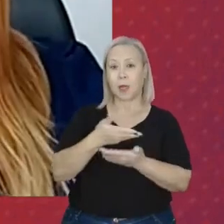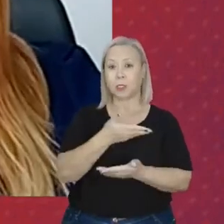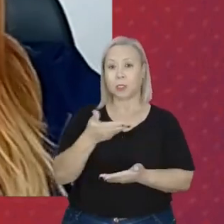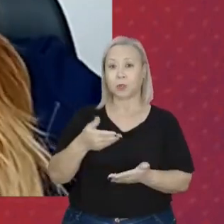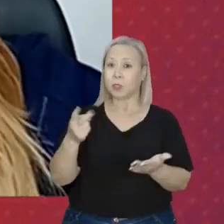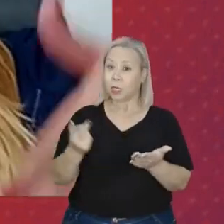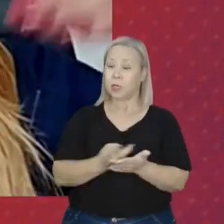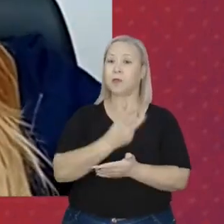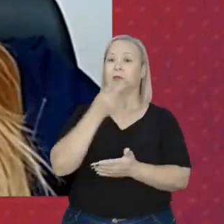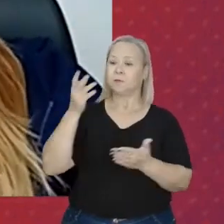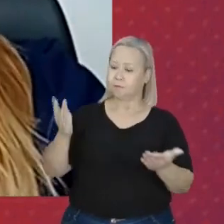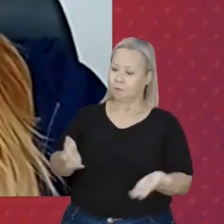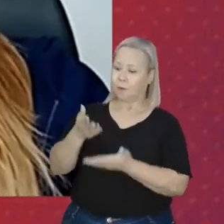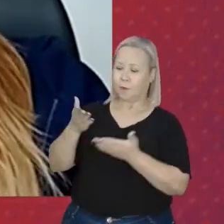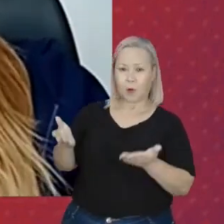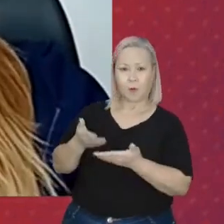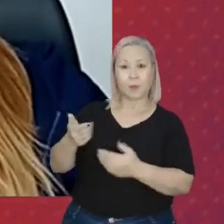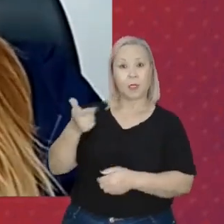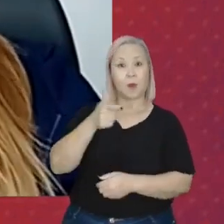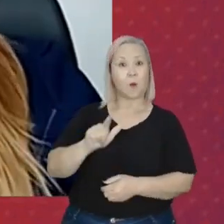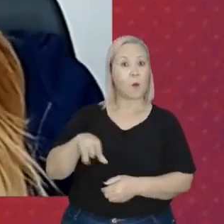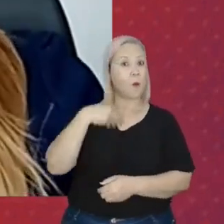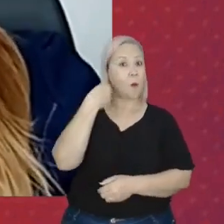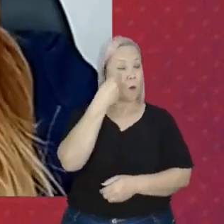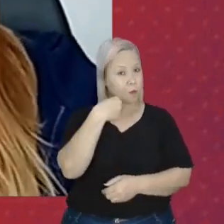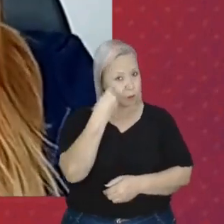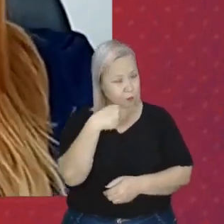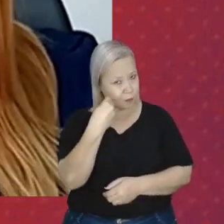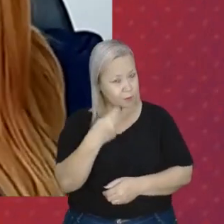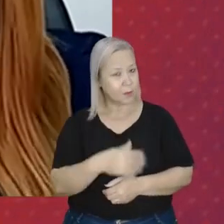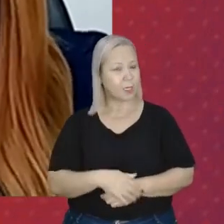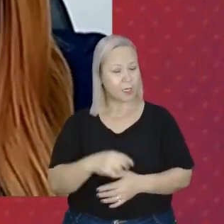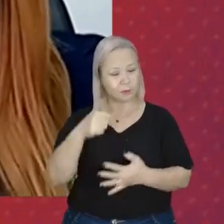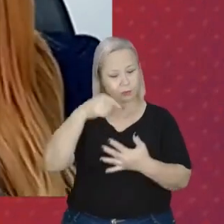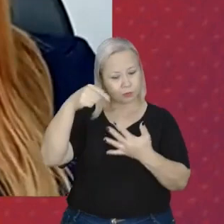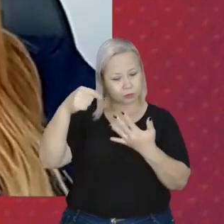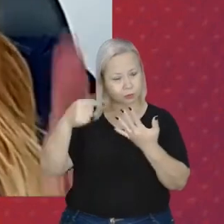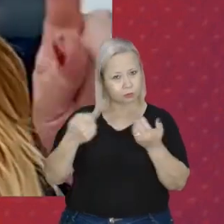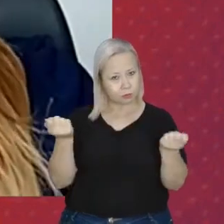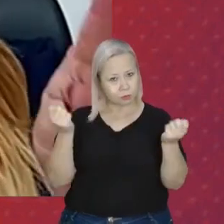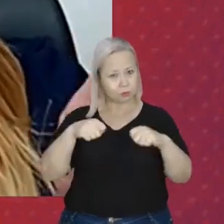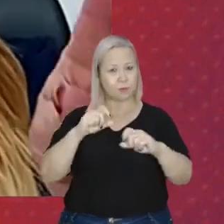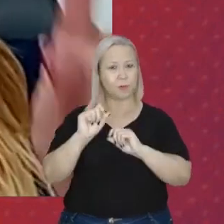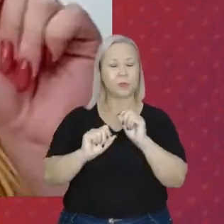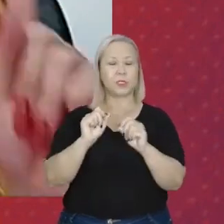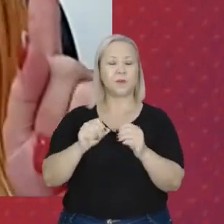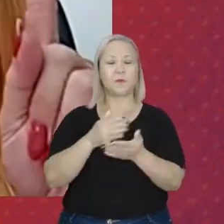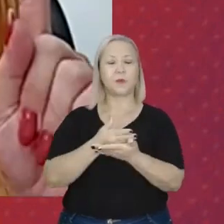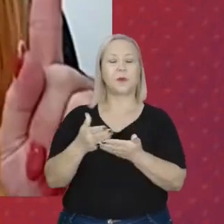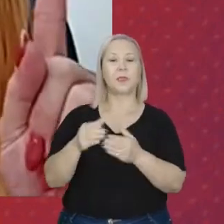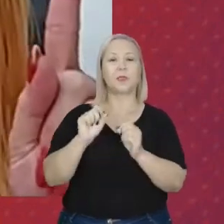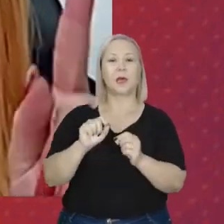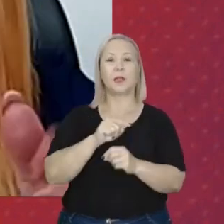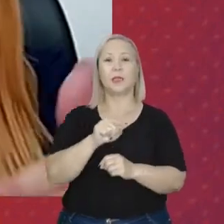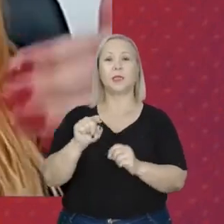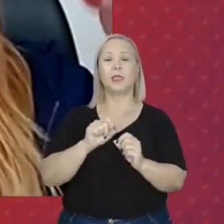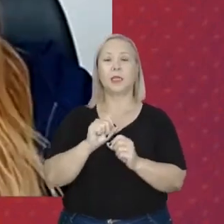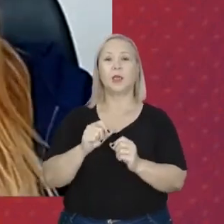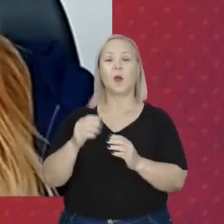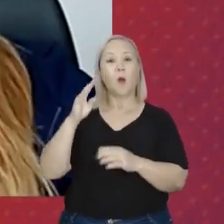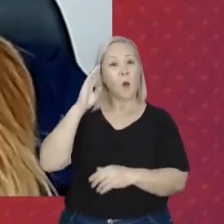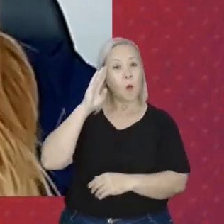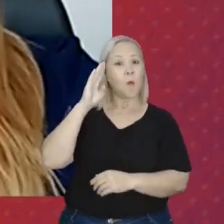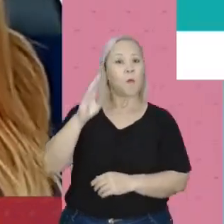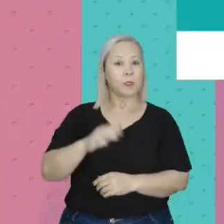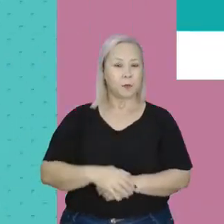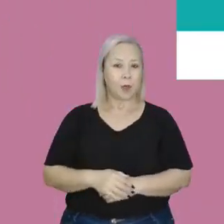né, promover outras experiências possíveis, mas que partam dali como ponto de princípio e